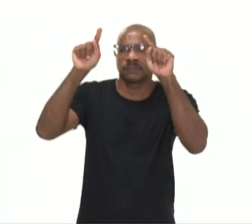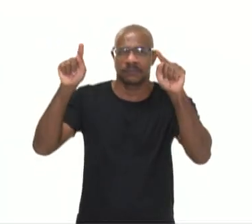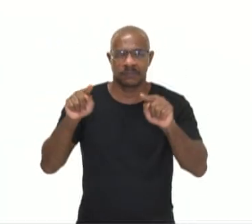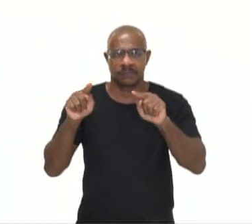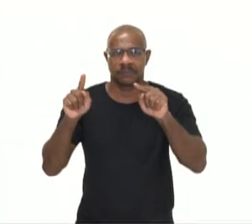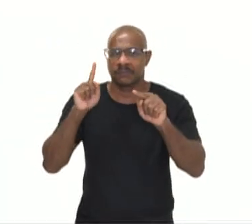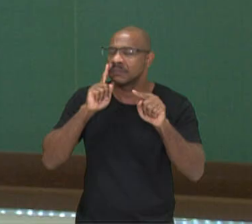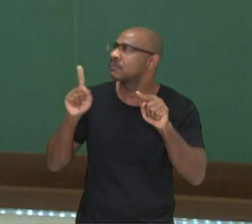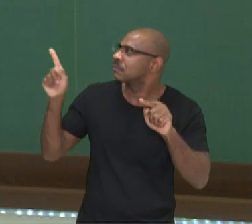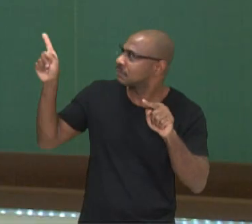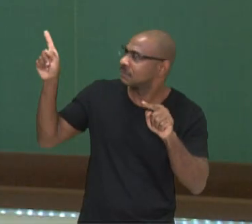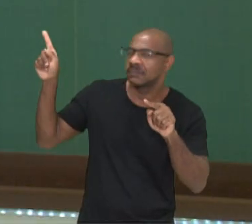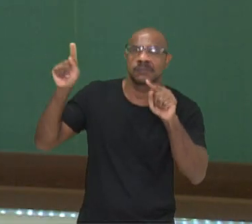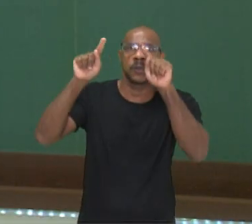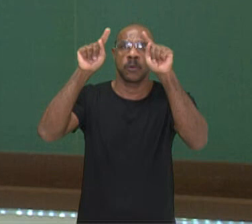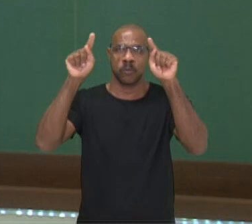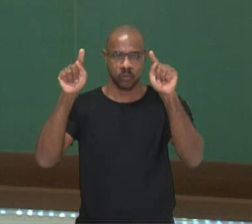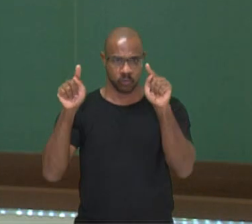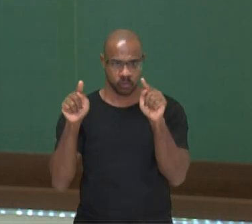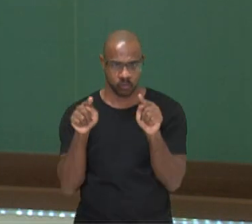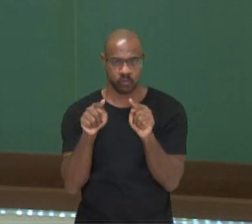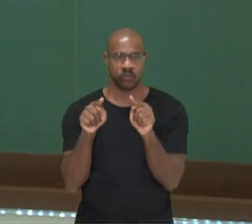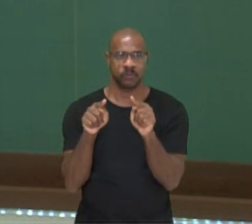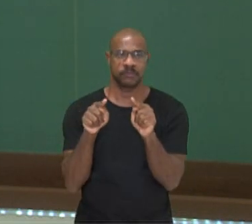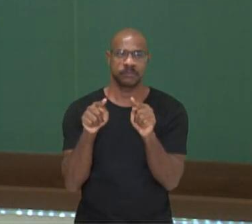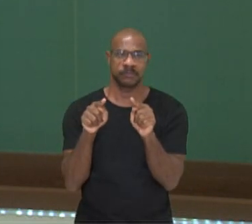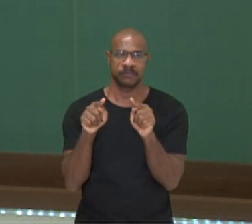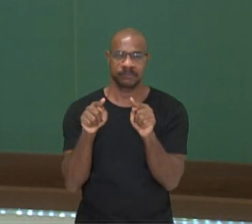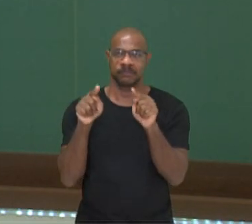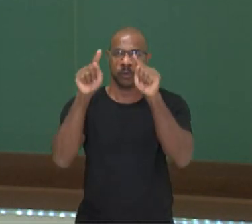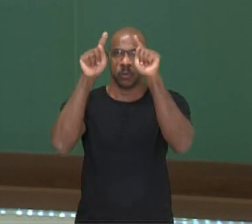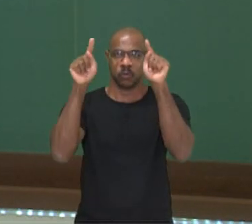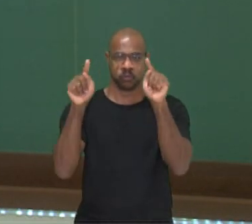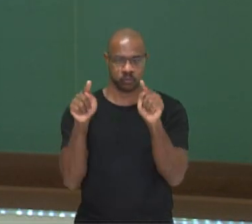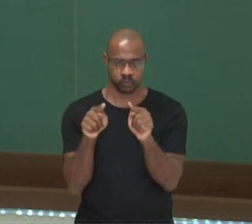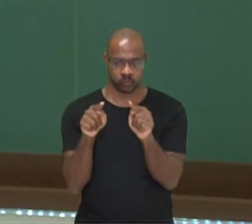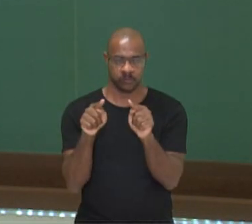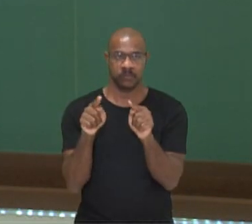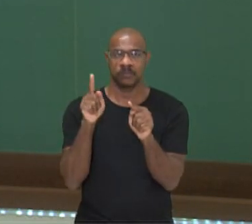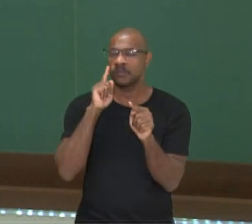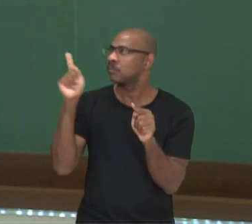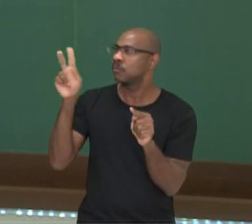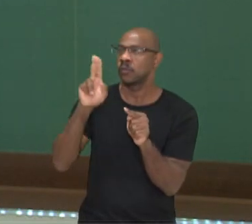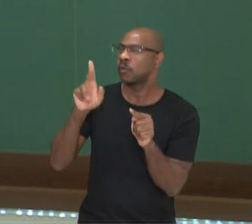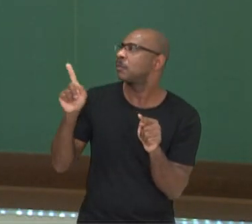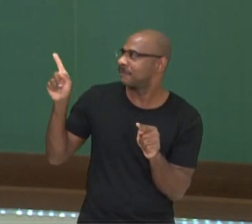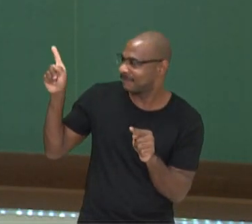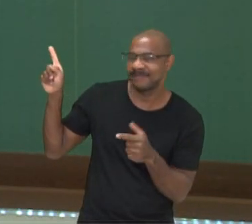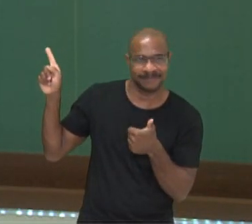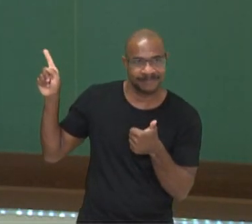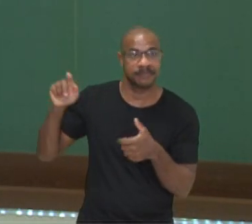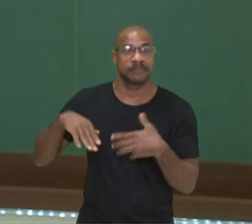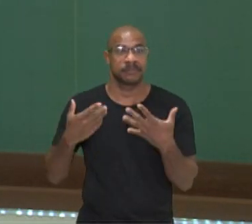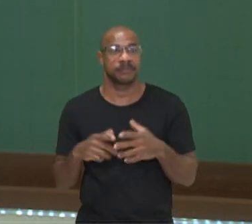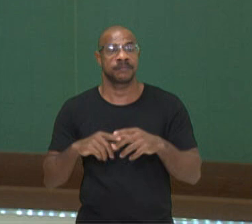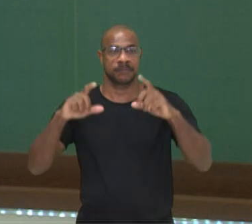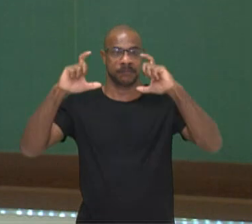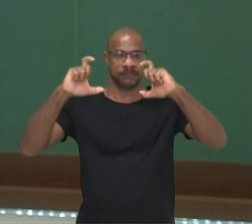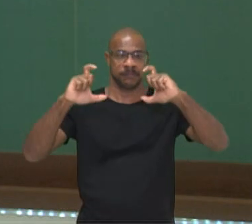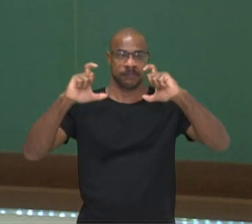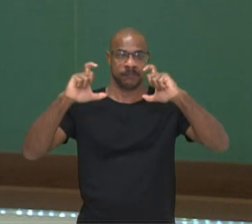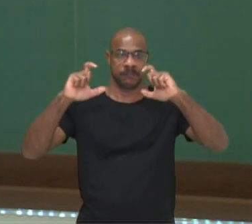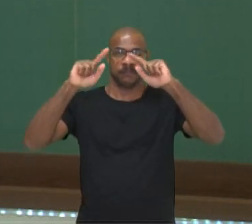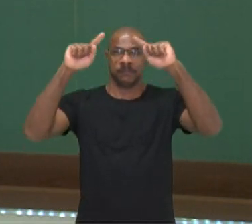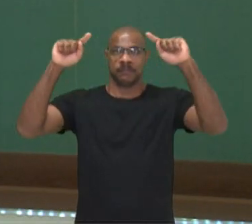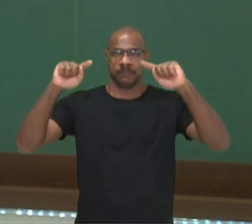associação que ele é mais redondinho, mais curvo, né? Ele é encurvado assim, ó. Então, esses são os parênteses. E os colchetes,